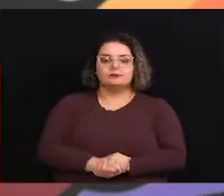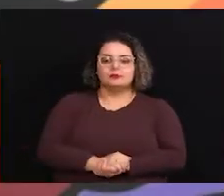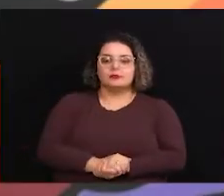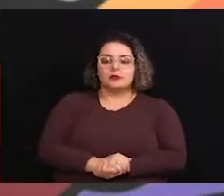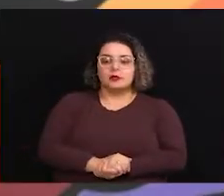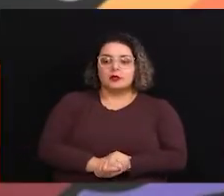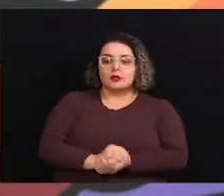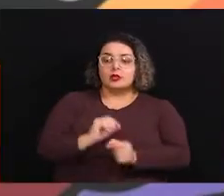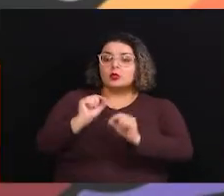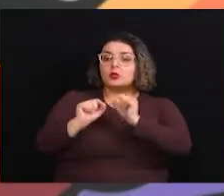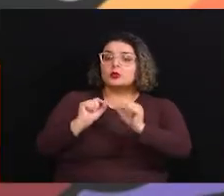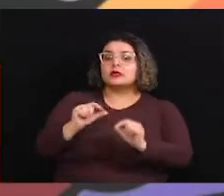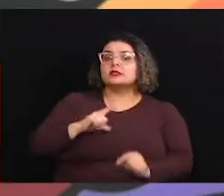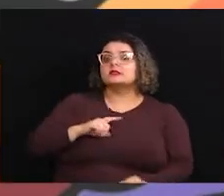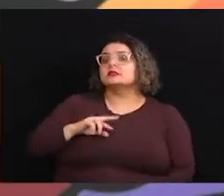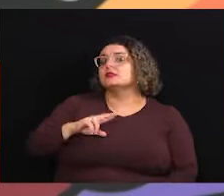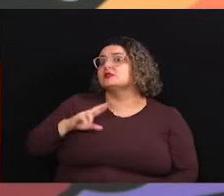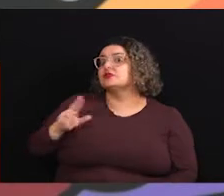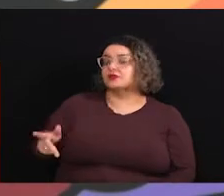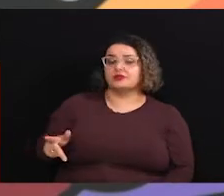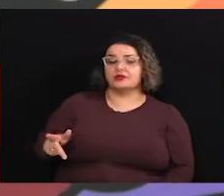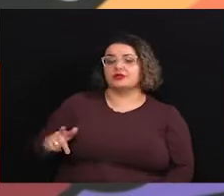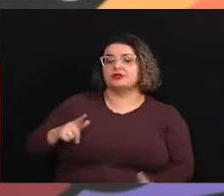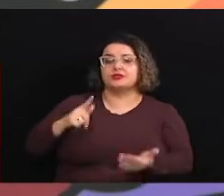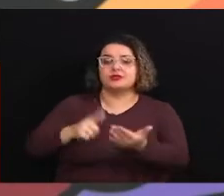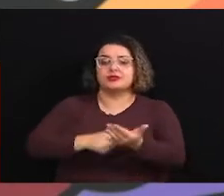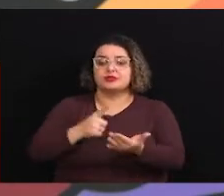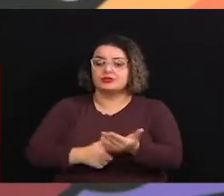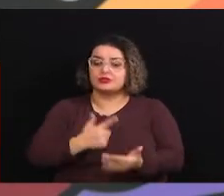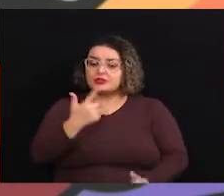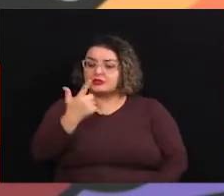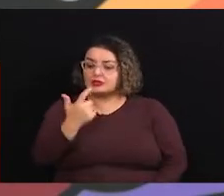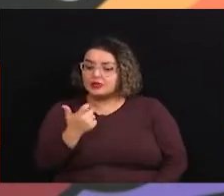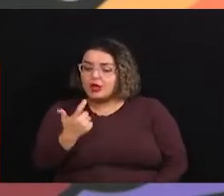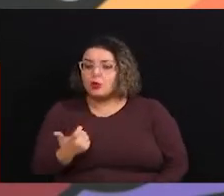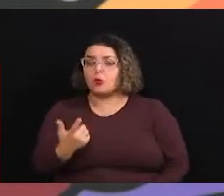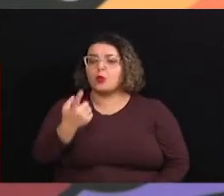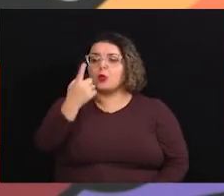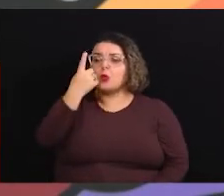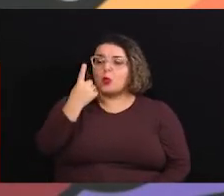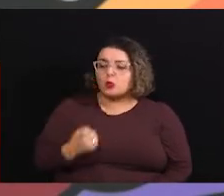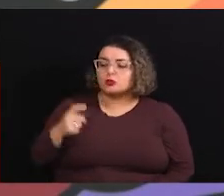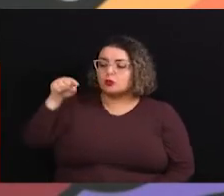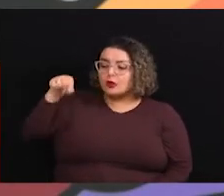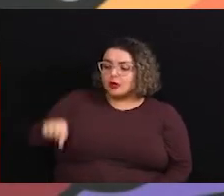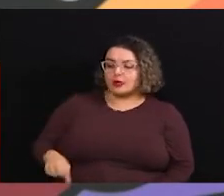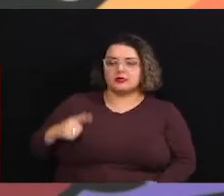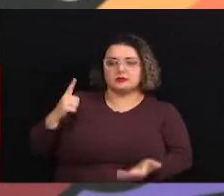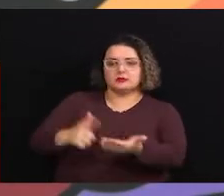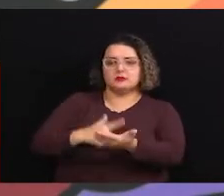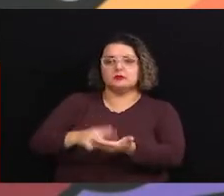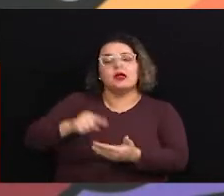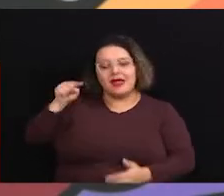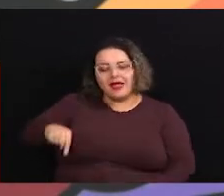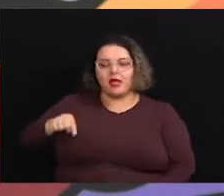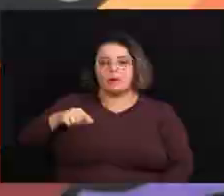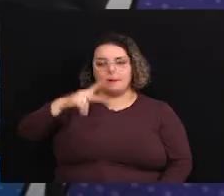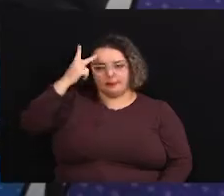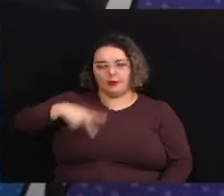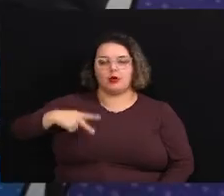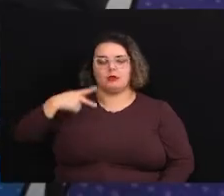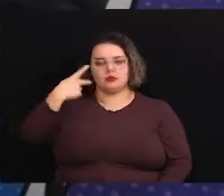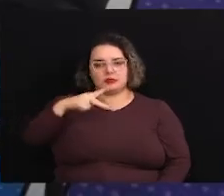Cauã, e o que tem de diferente no seu livro que torna único, né? Que torna esse livro do Cauã?